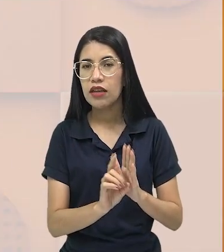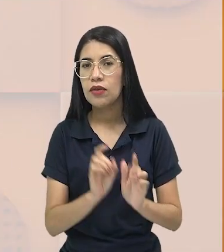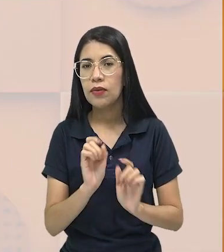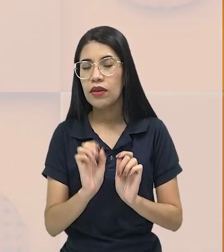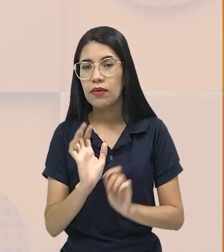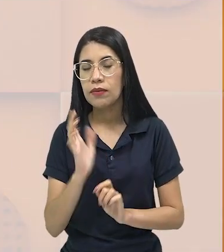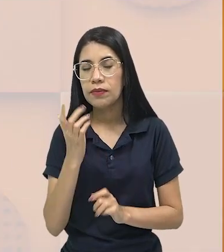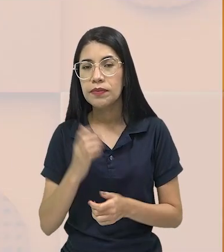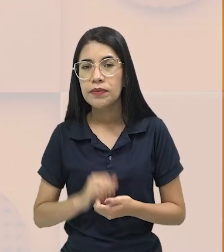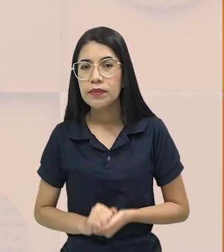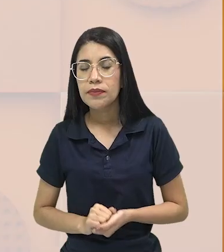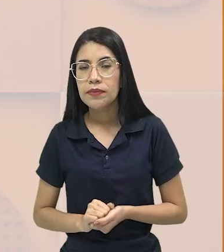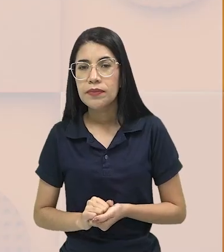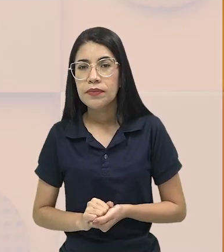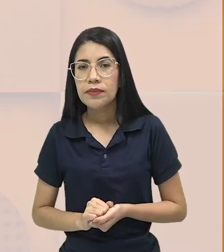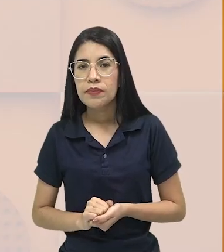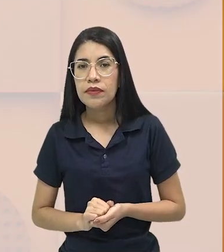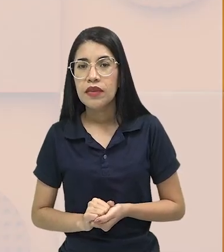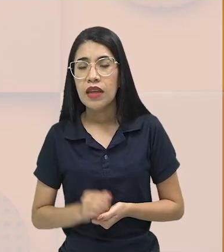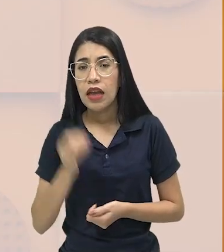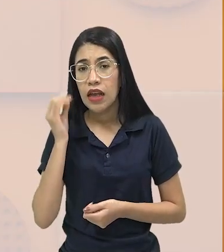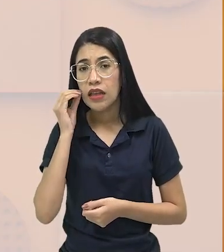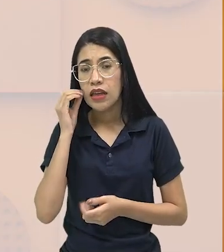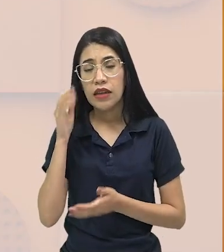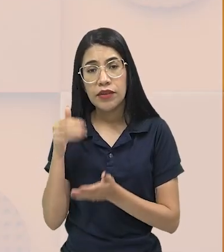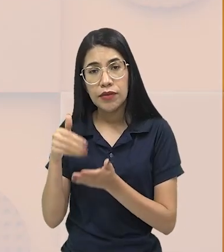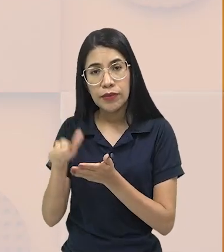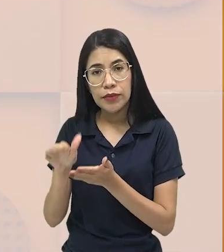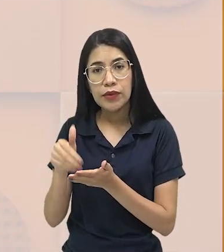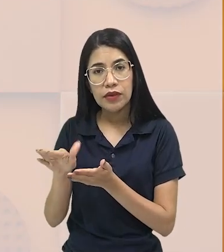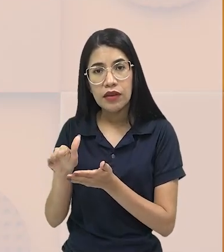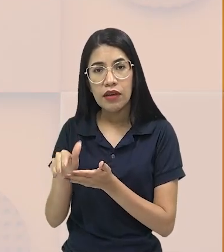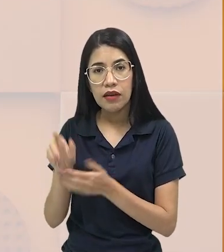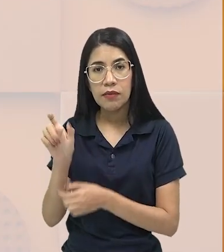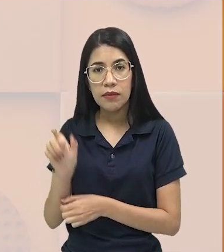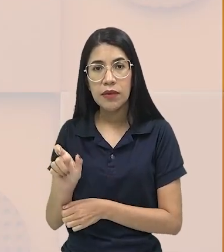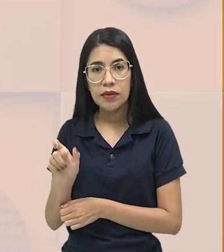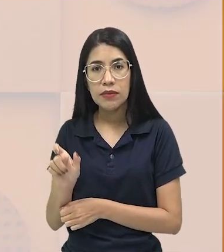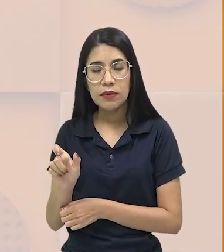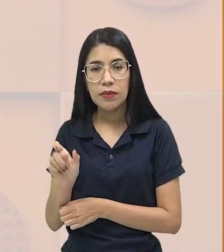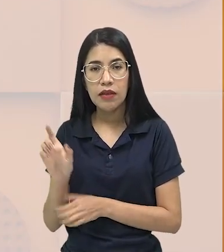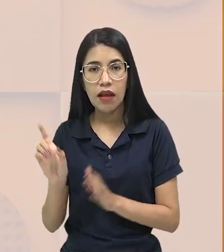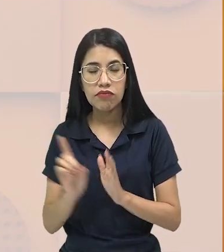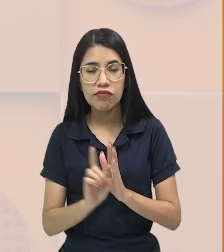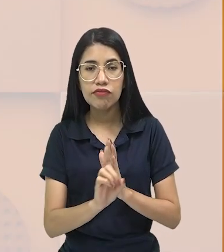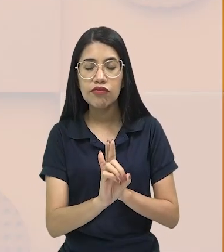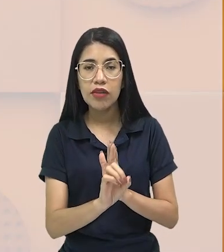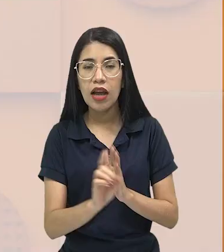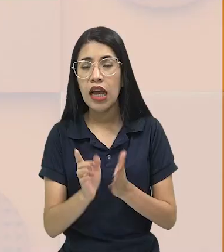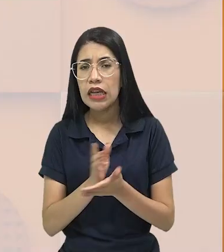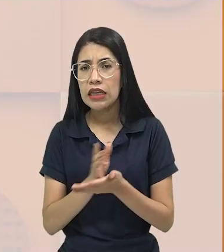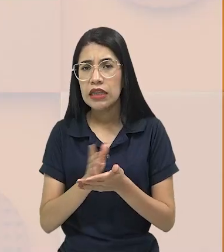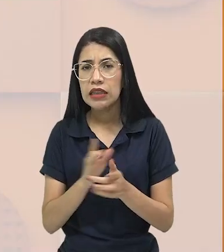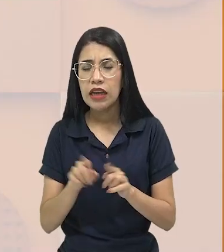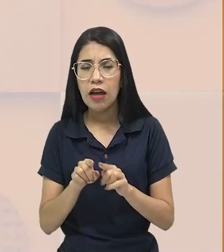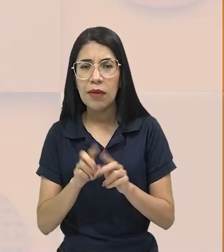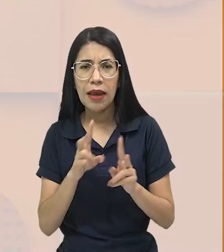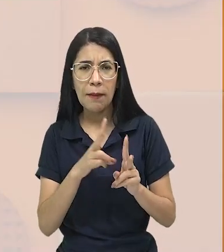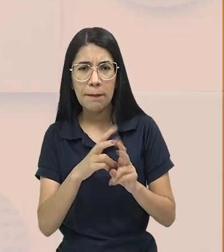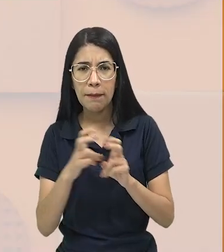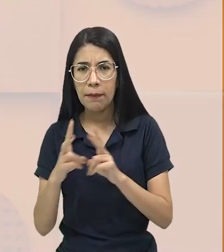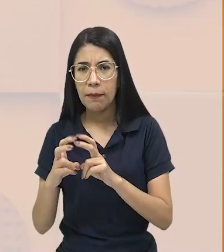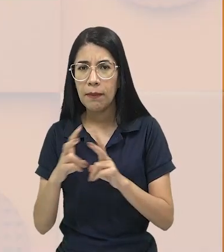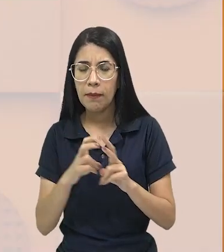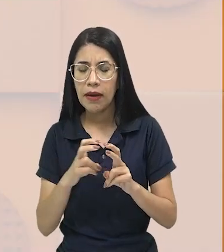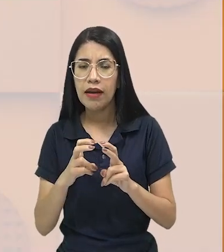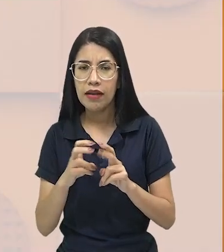quê? De tentar colocar aquele invasor para fora. Vai até muitas vezes, né, finalmente, fisicamente